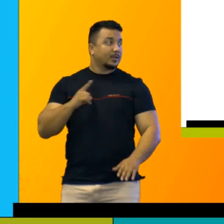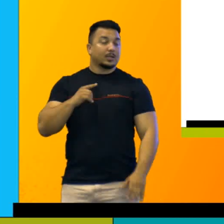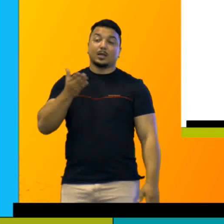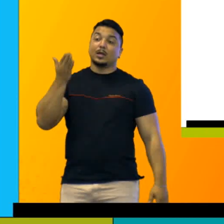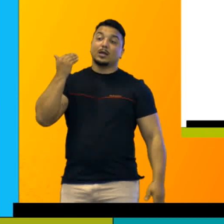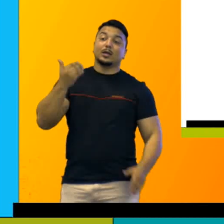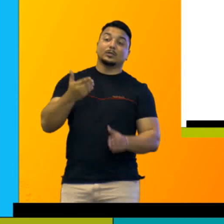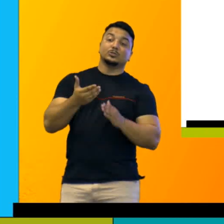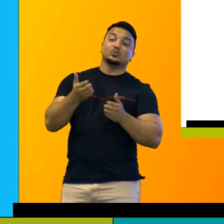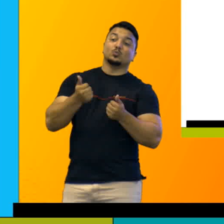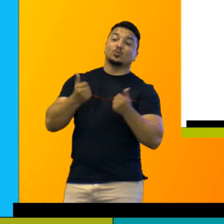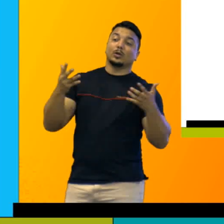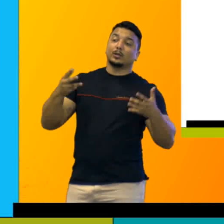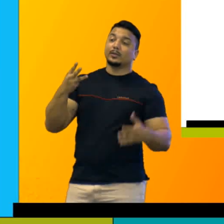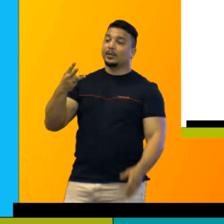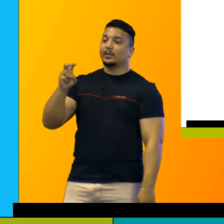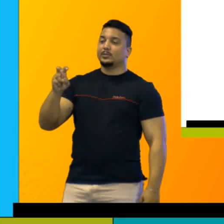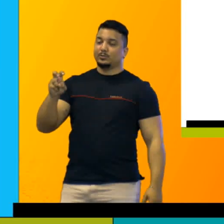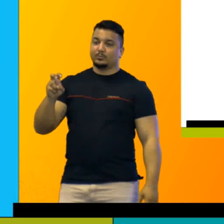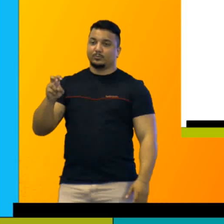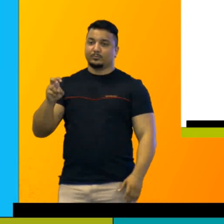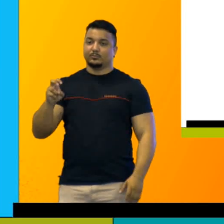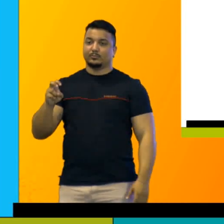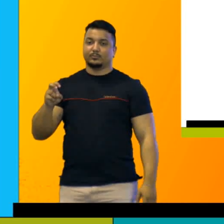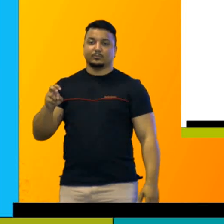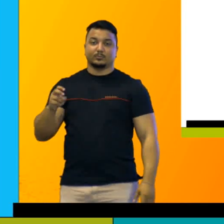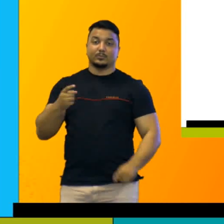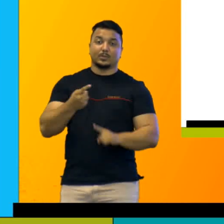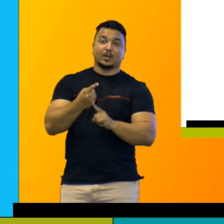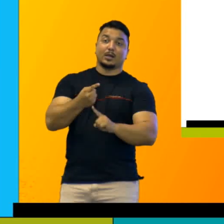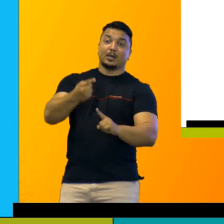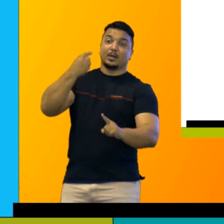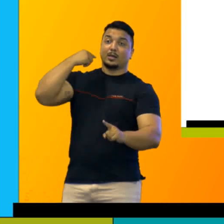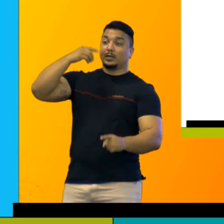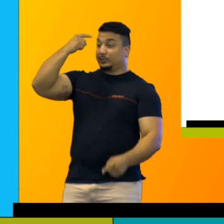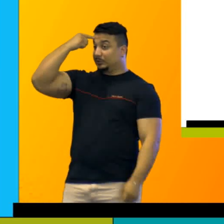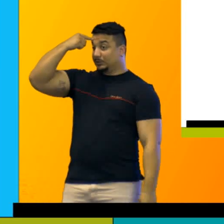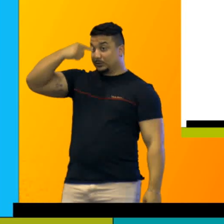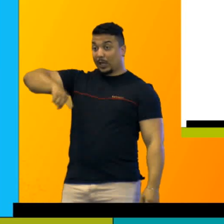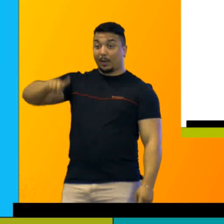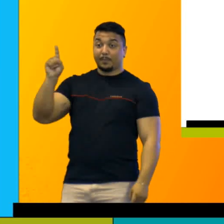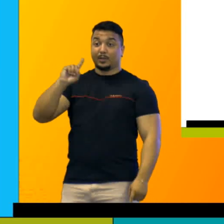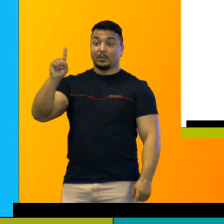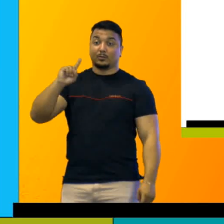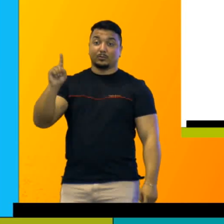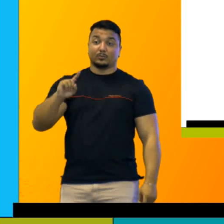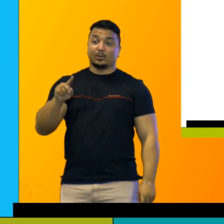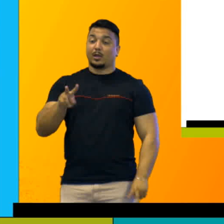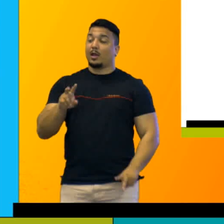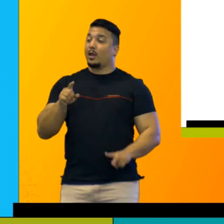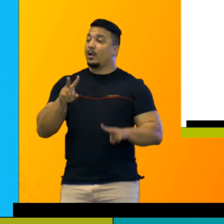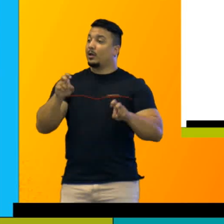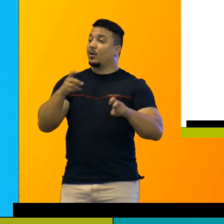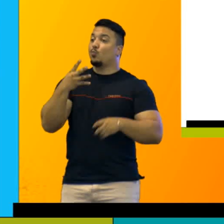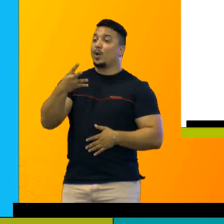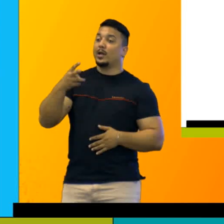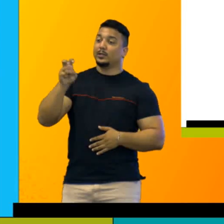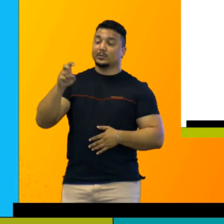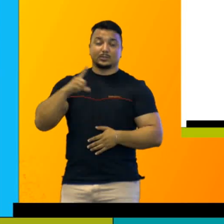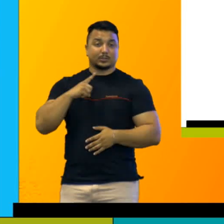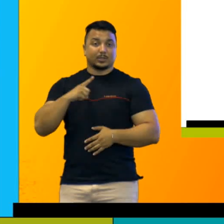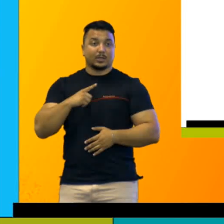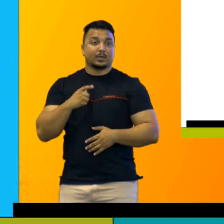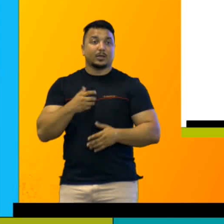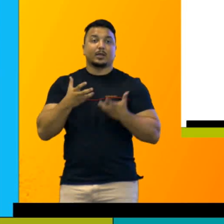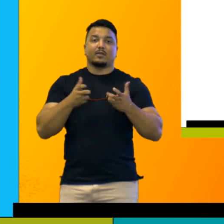quanto antes? 35. Antes dele saber que estava 45,